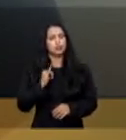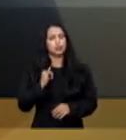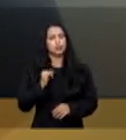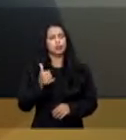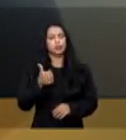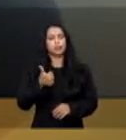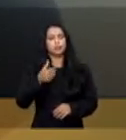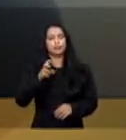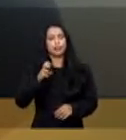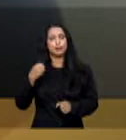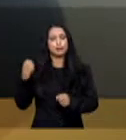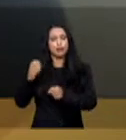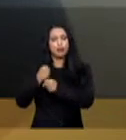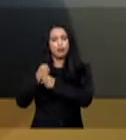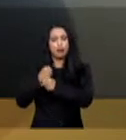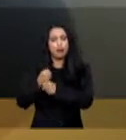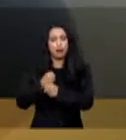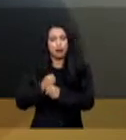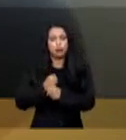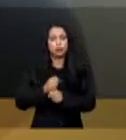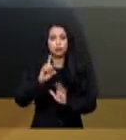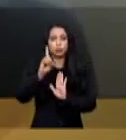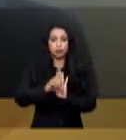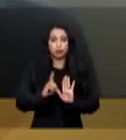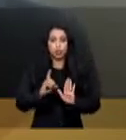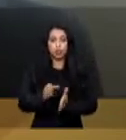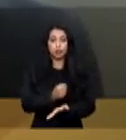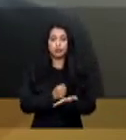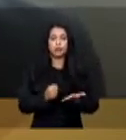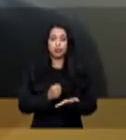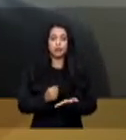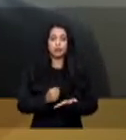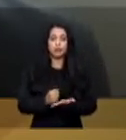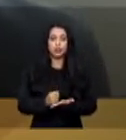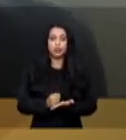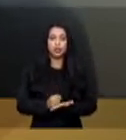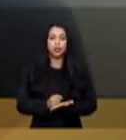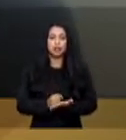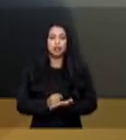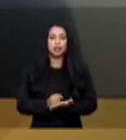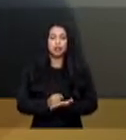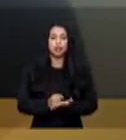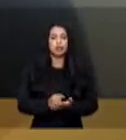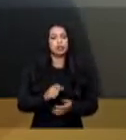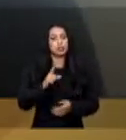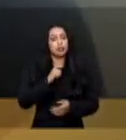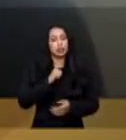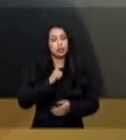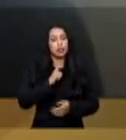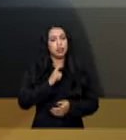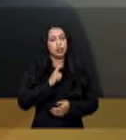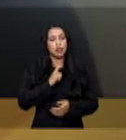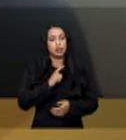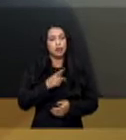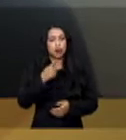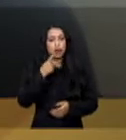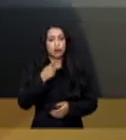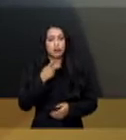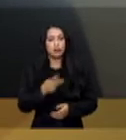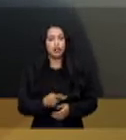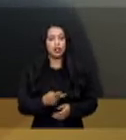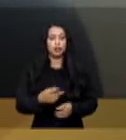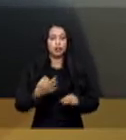dos direitos fundamentais. E pego só um aspecto, de um trecho da fala do ministro Roberto Barroso de